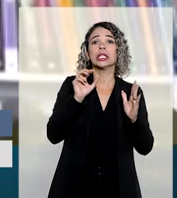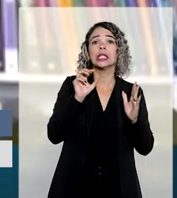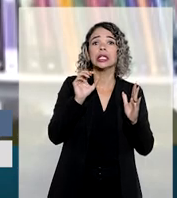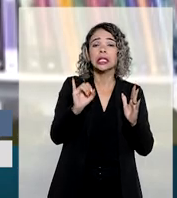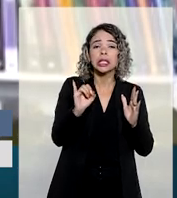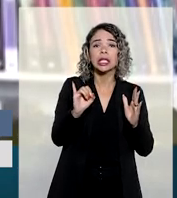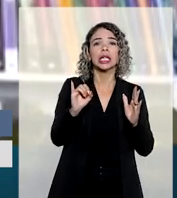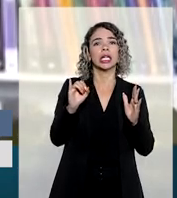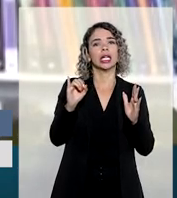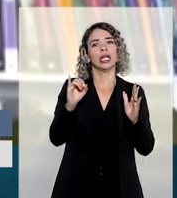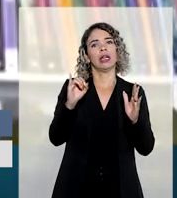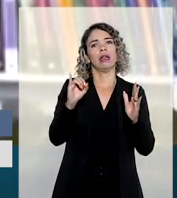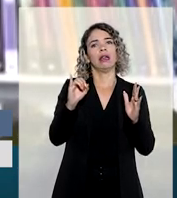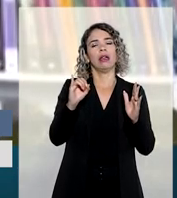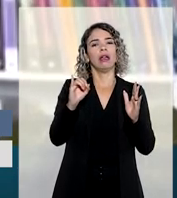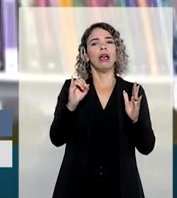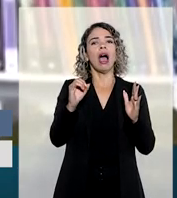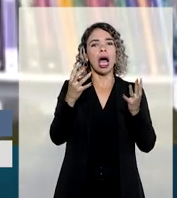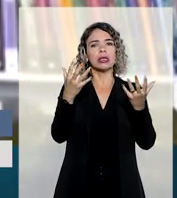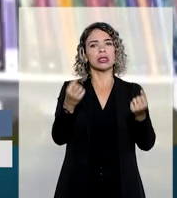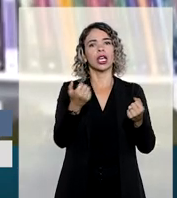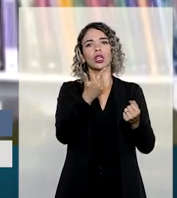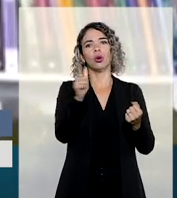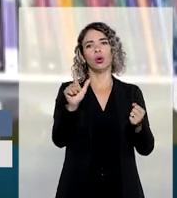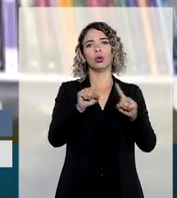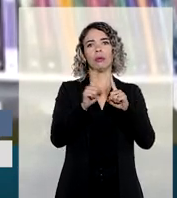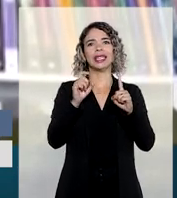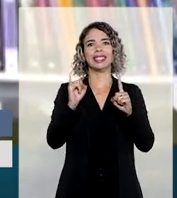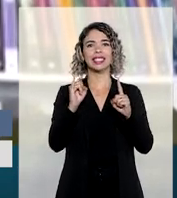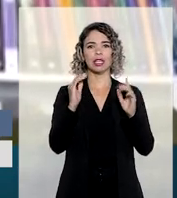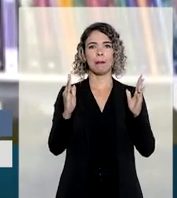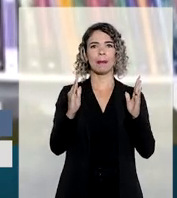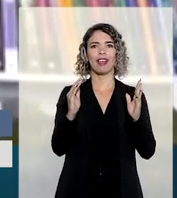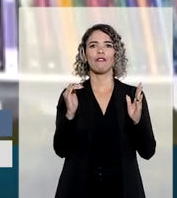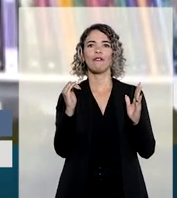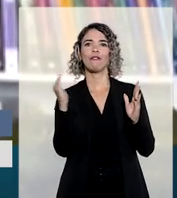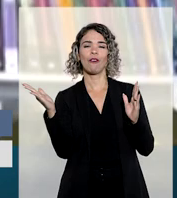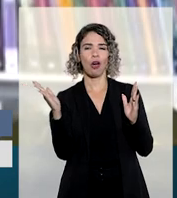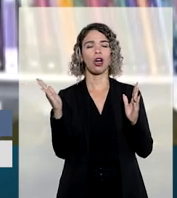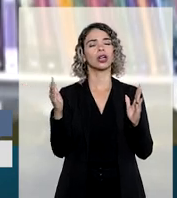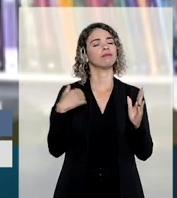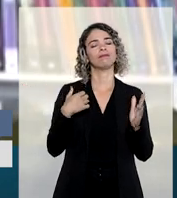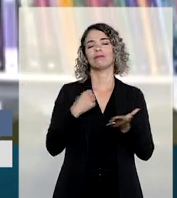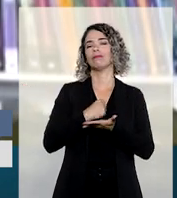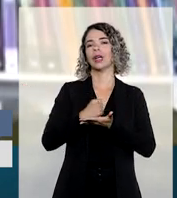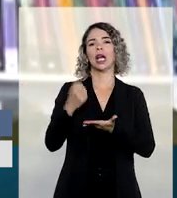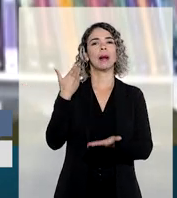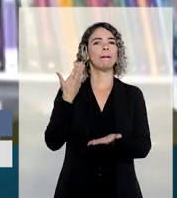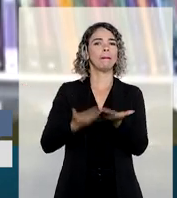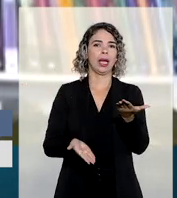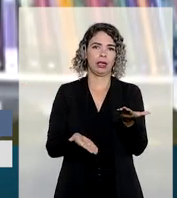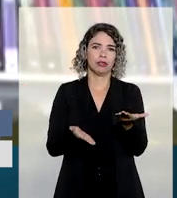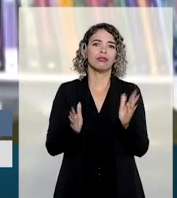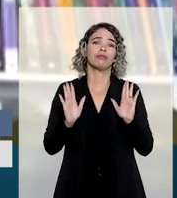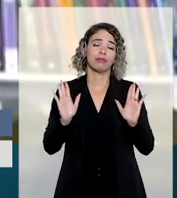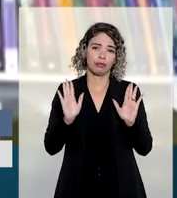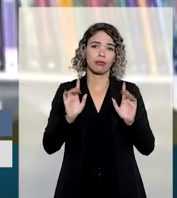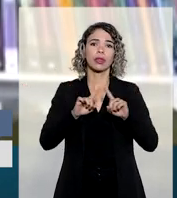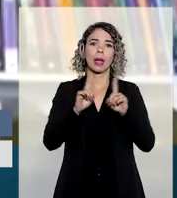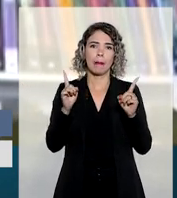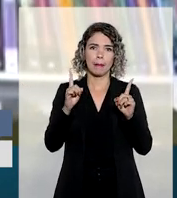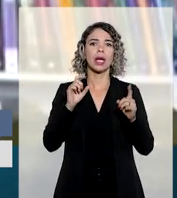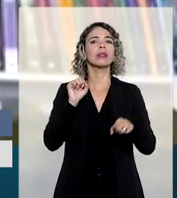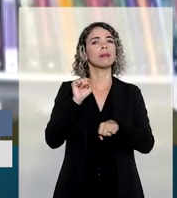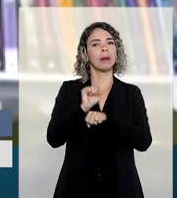de intempestividade. Em todos os demais ele ocorre e ainda assim pode gerar a aplicação de multa, etc.